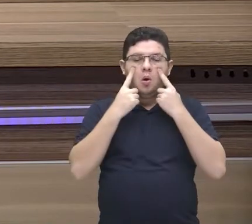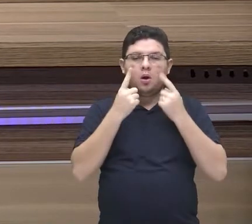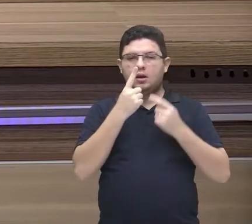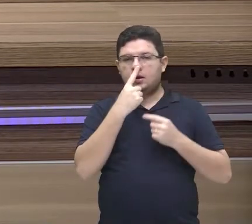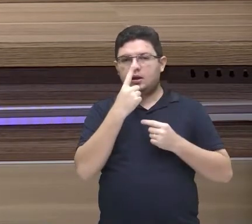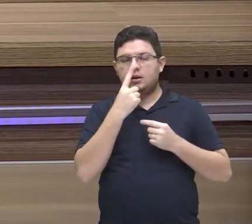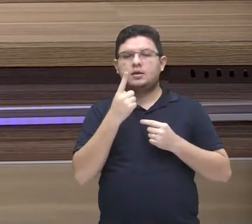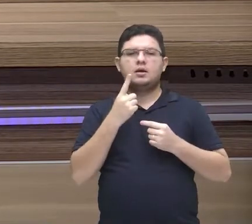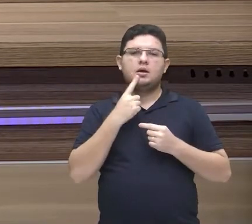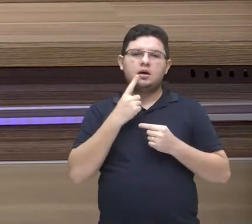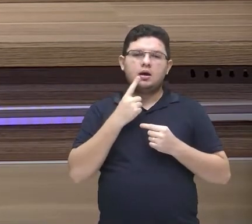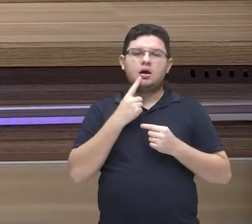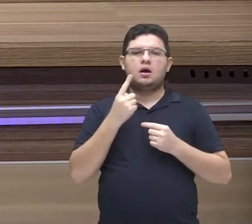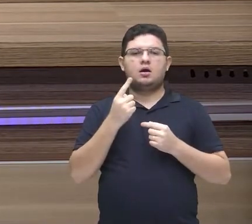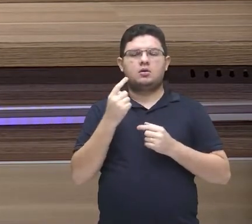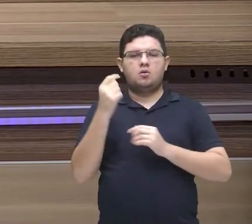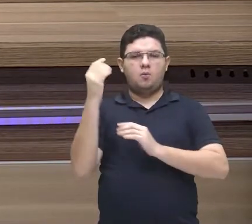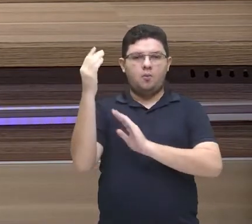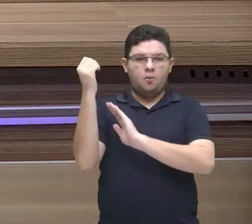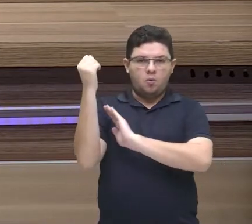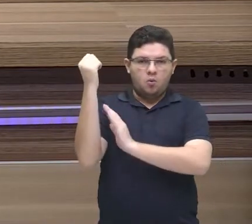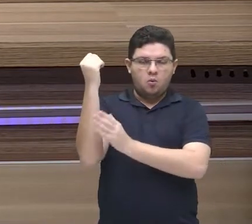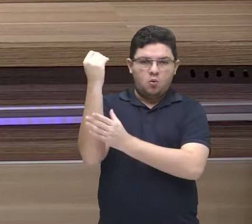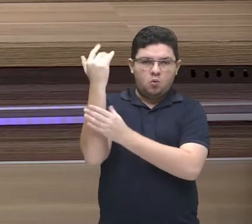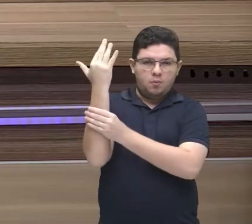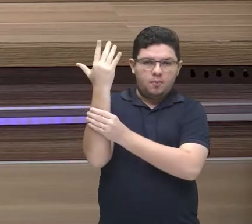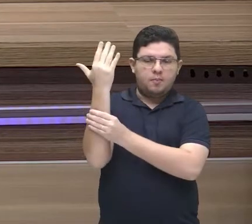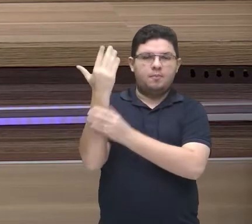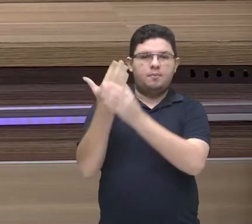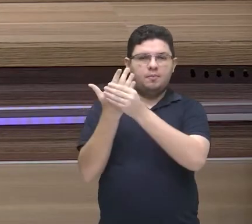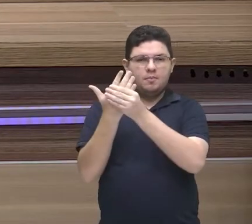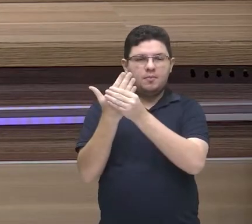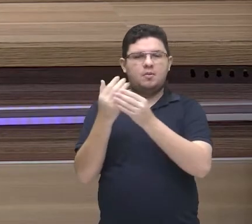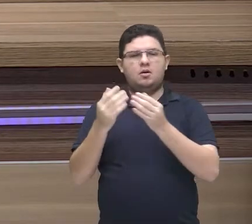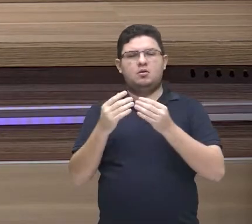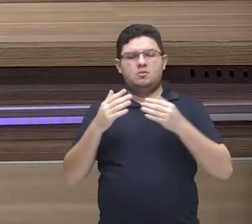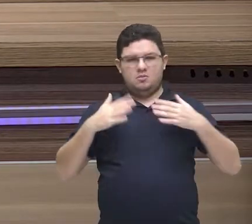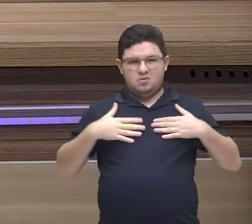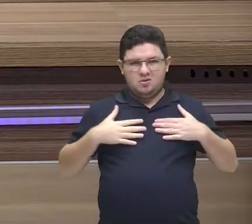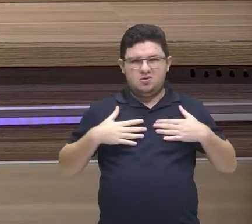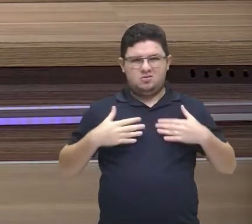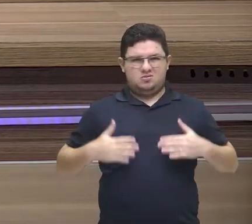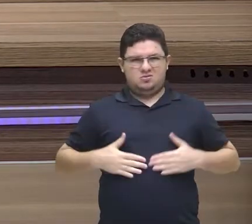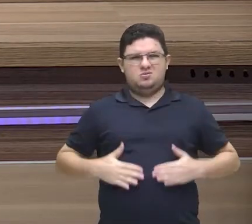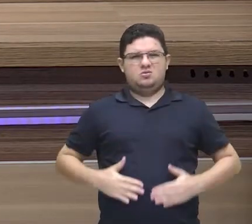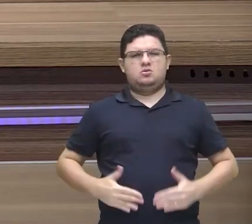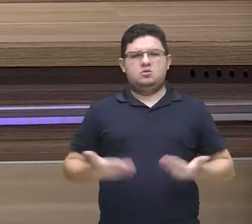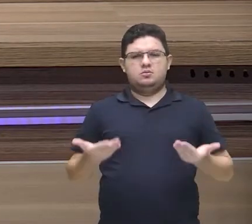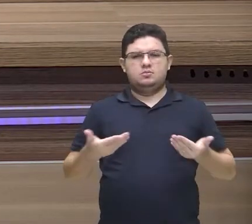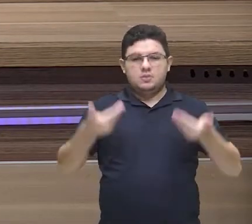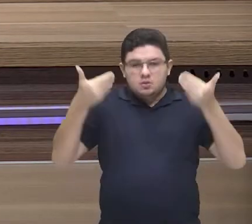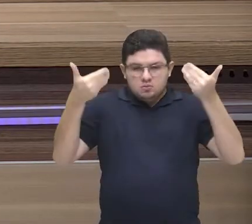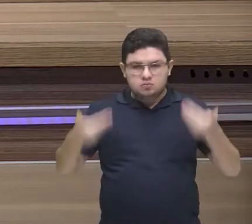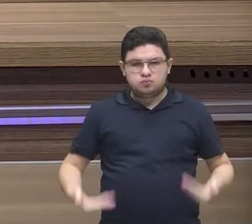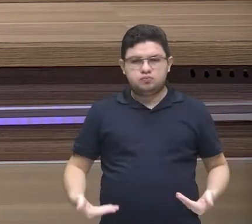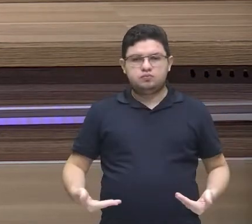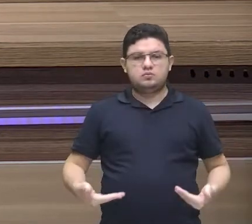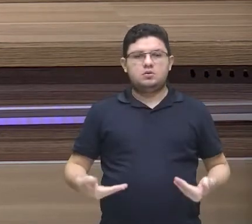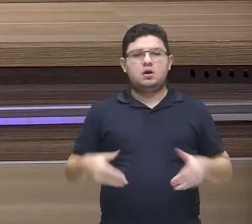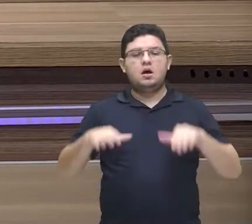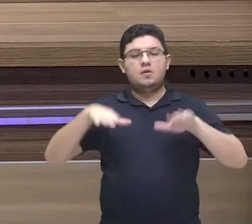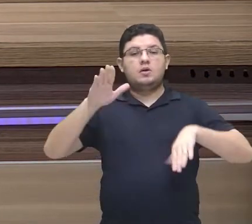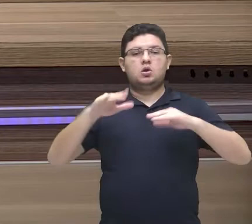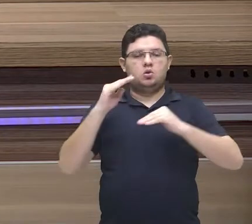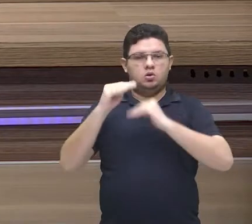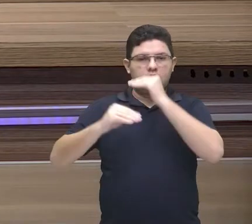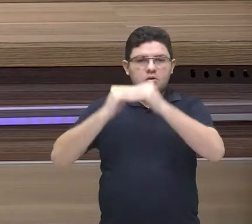dedos, braços, seio, né? O abdômen. Dependendo desse desenvolvimento, tem uns que ficam arredondados, né? Então,